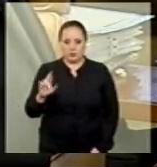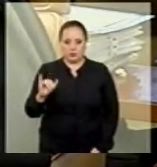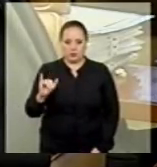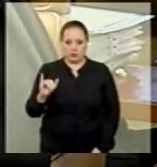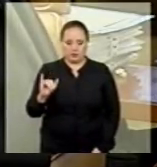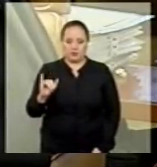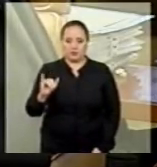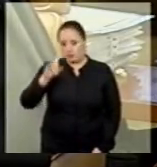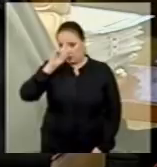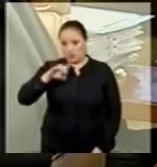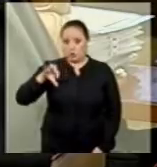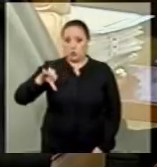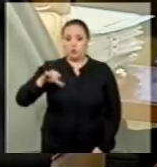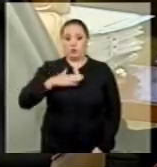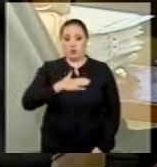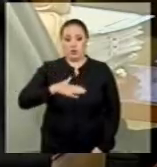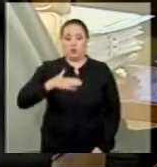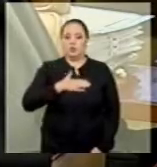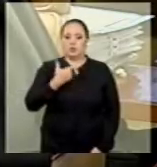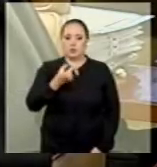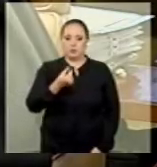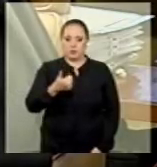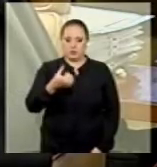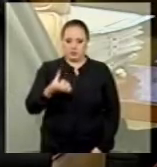em 9 de agosto de 2016.